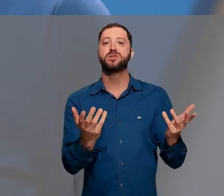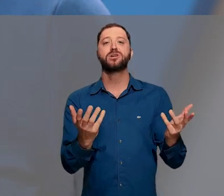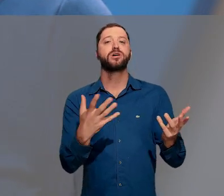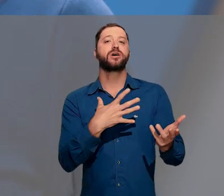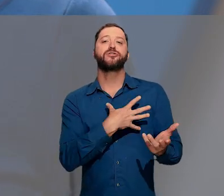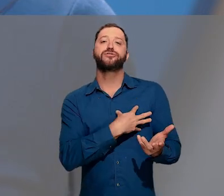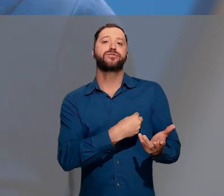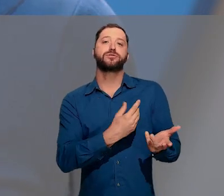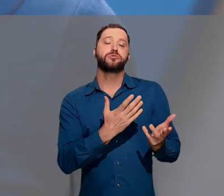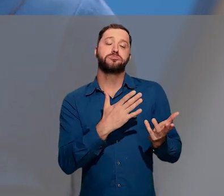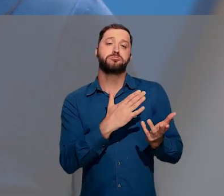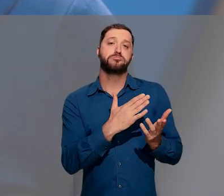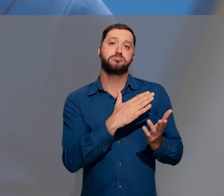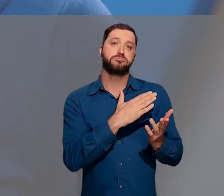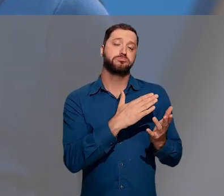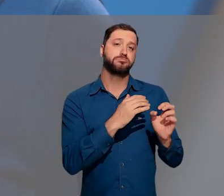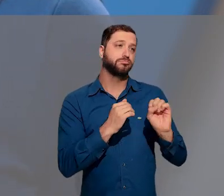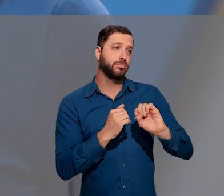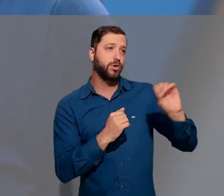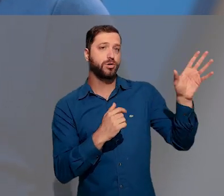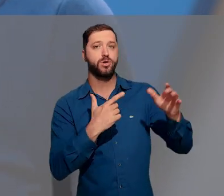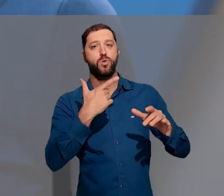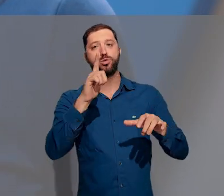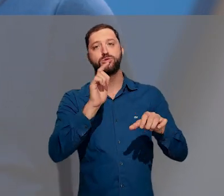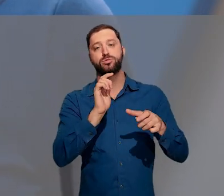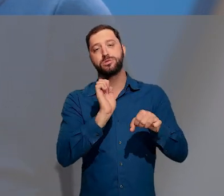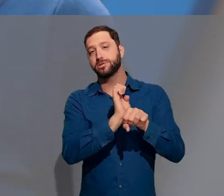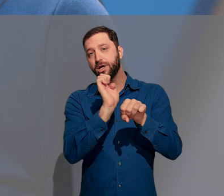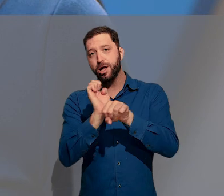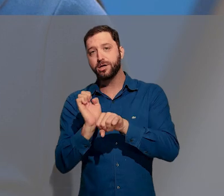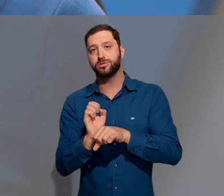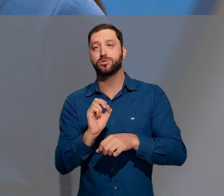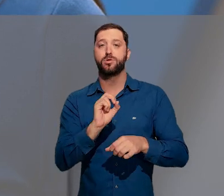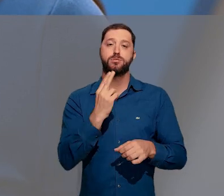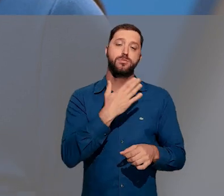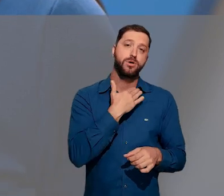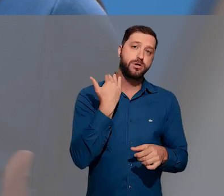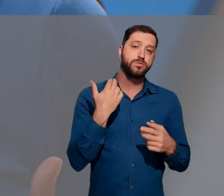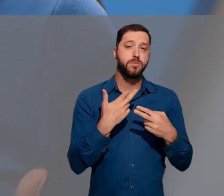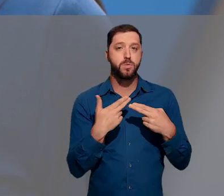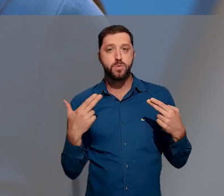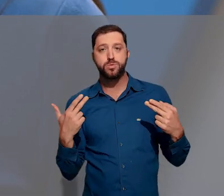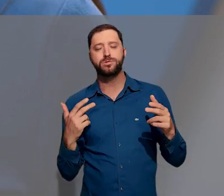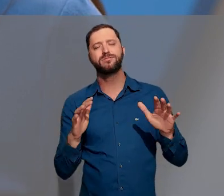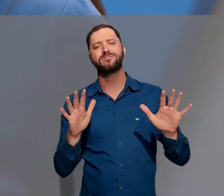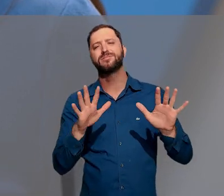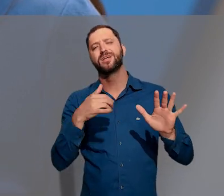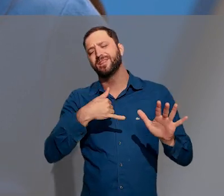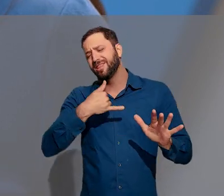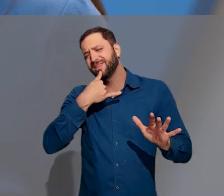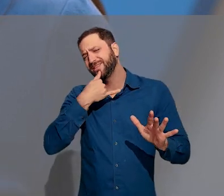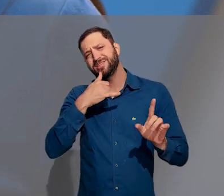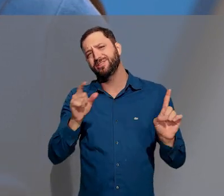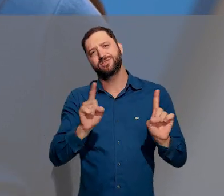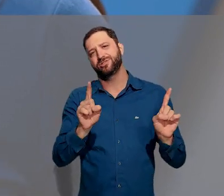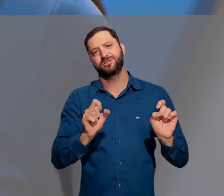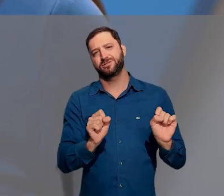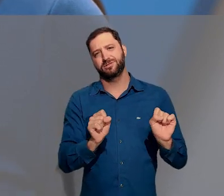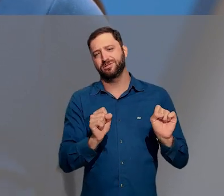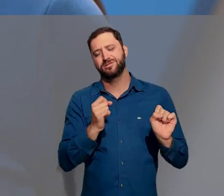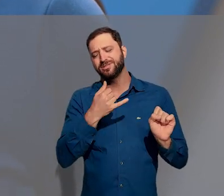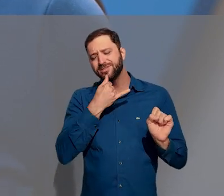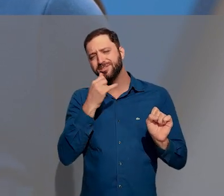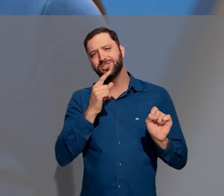Às vezes o filho não está mais aqui ou está em outro estado, não se sinta só, viu? Porque